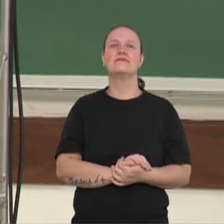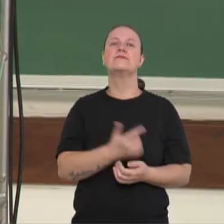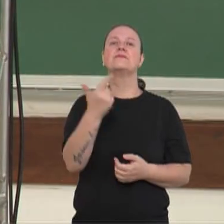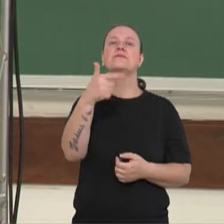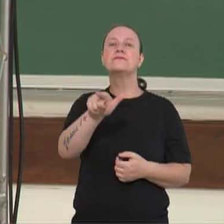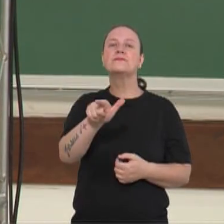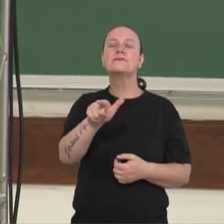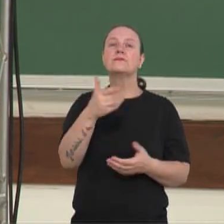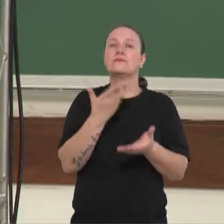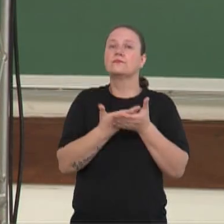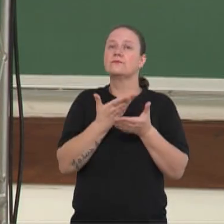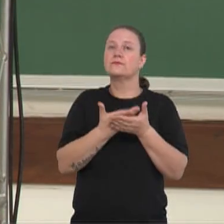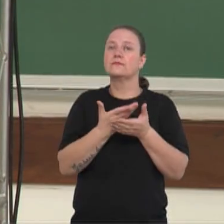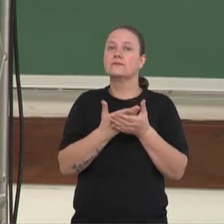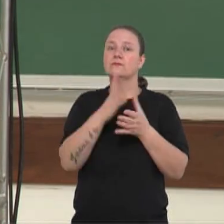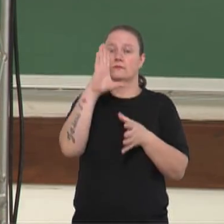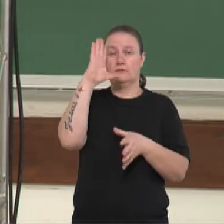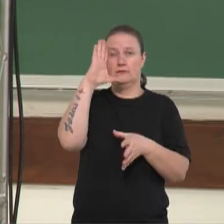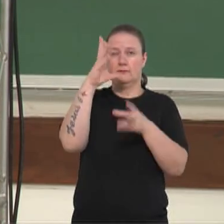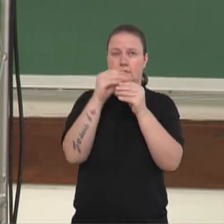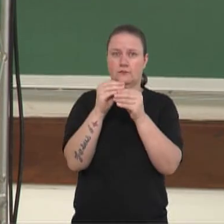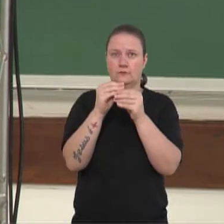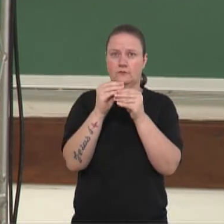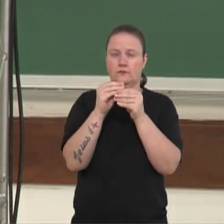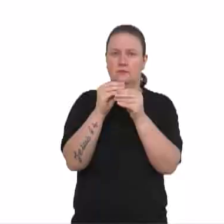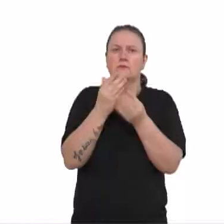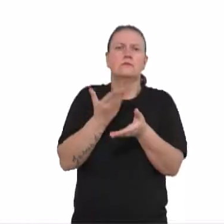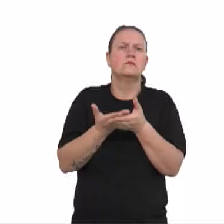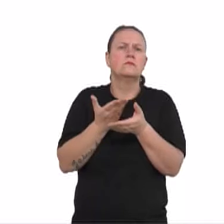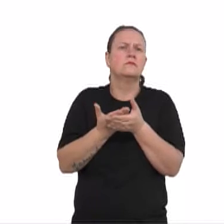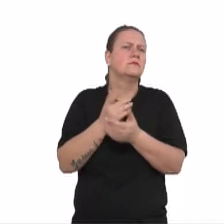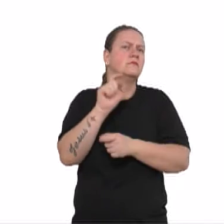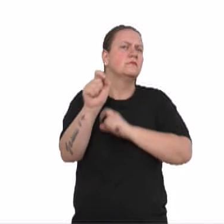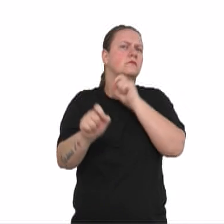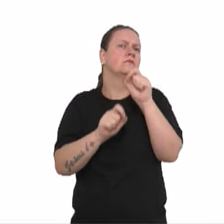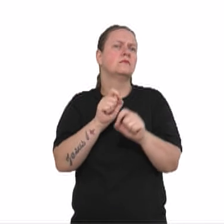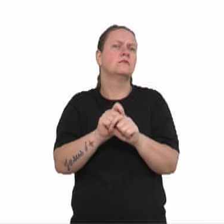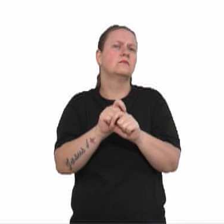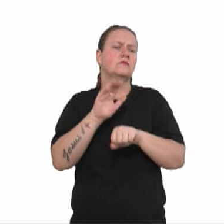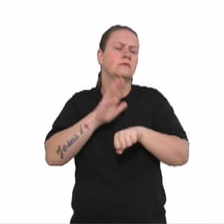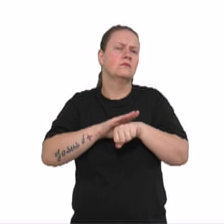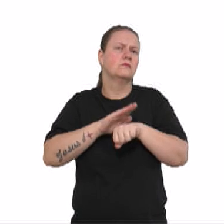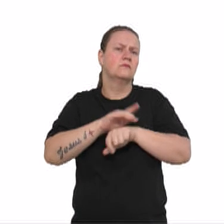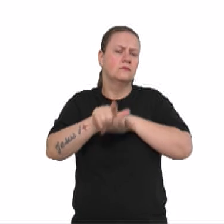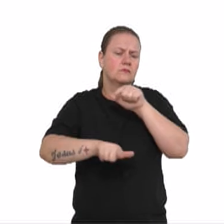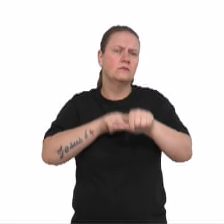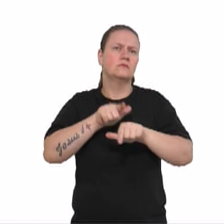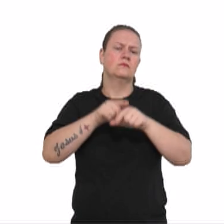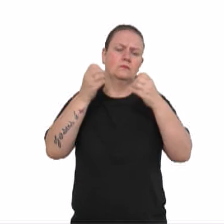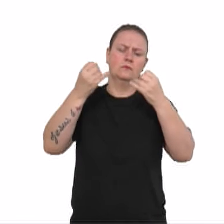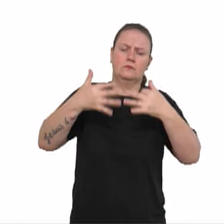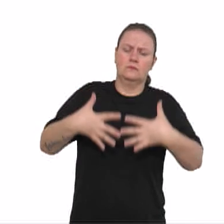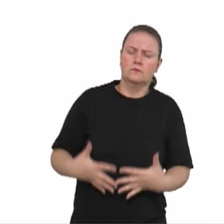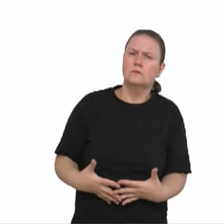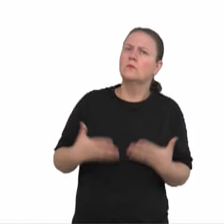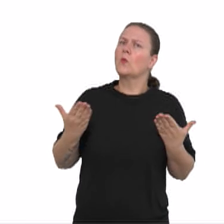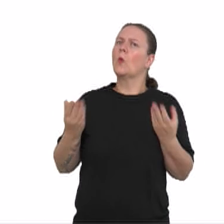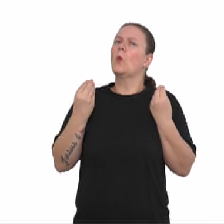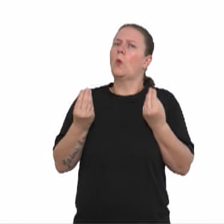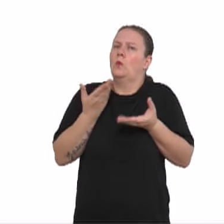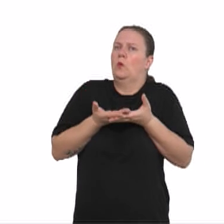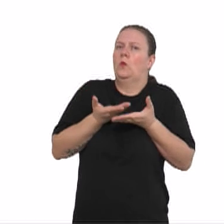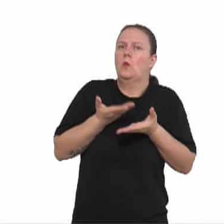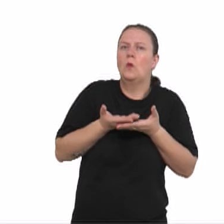Seguindo a aula, vamos para o resumo da aula. O que eu trabalhei hoje com vocês? Como foi a nossa